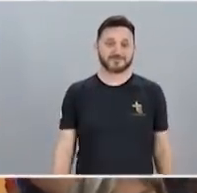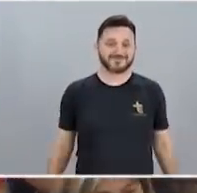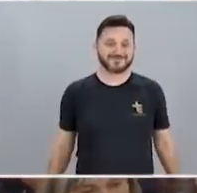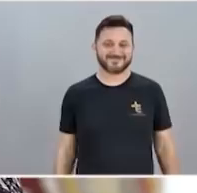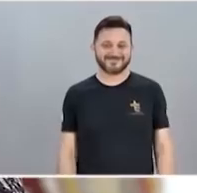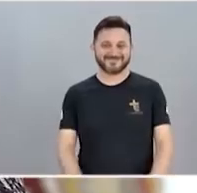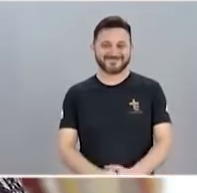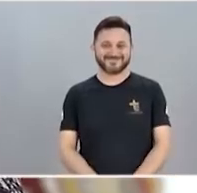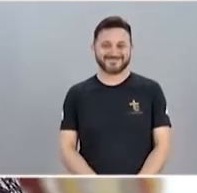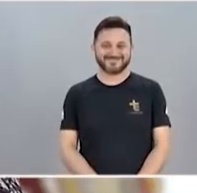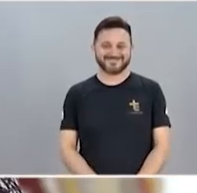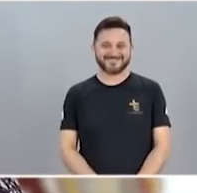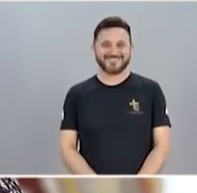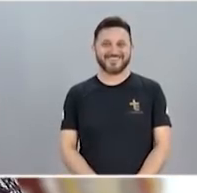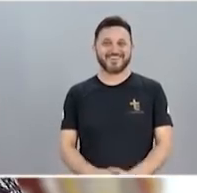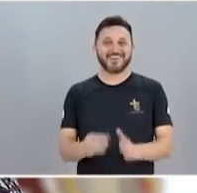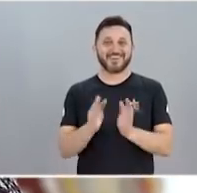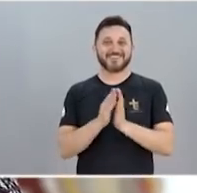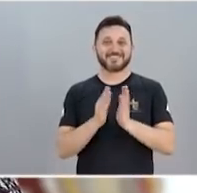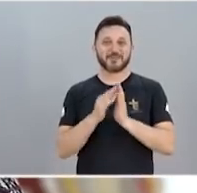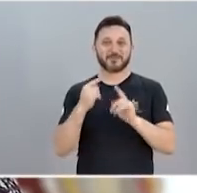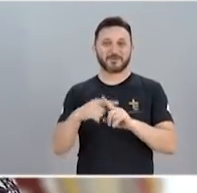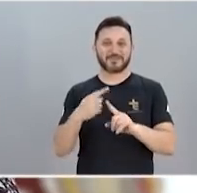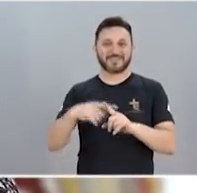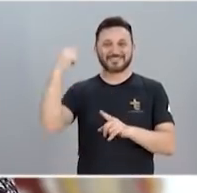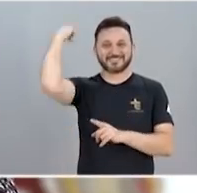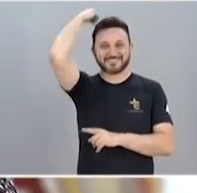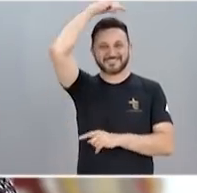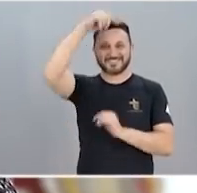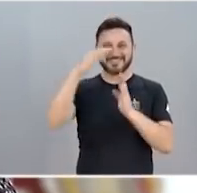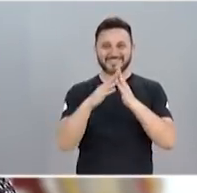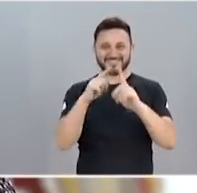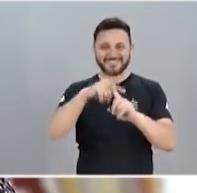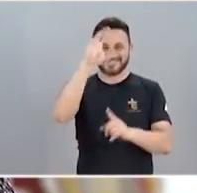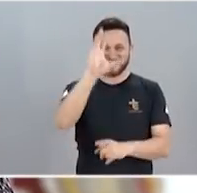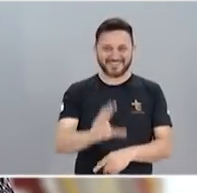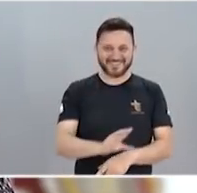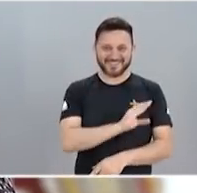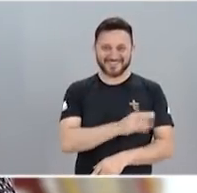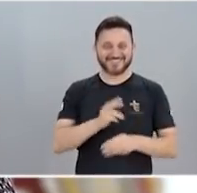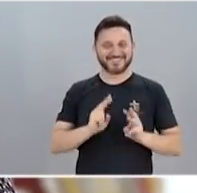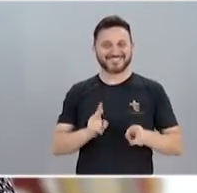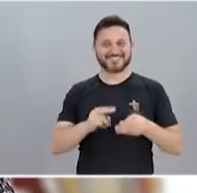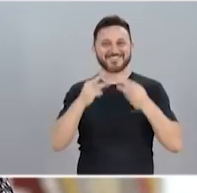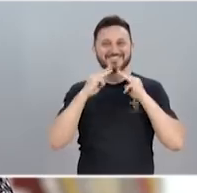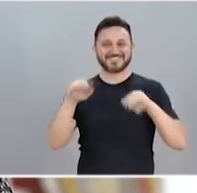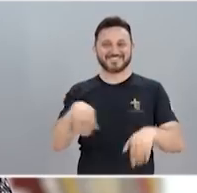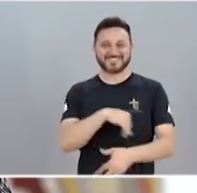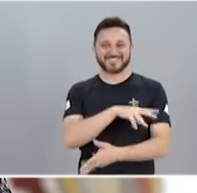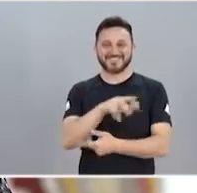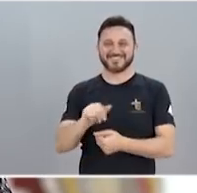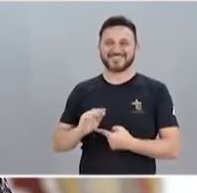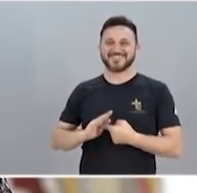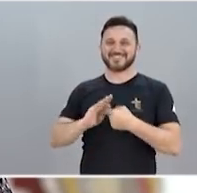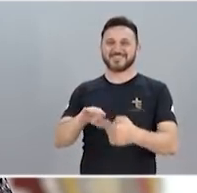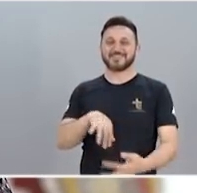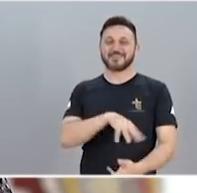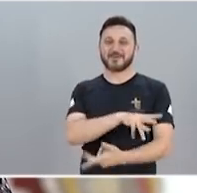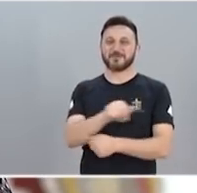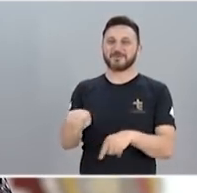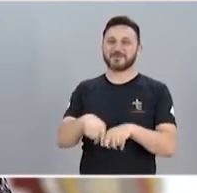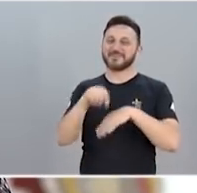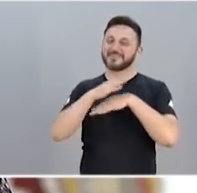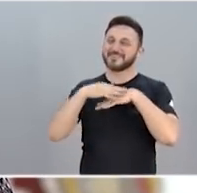comunicação. Para que a Santa Igreja continue a sua missão no mundo, manifestando o amor e a ternura